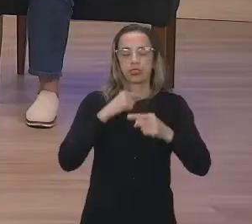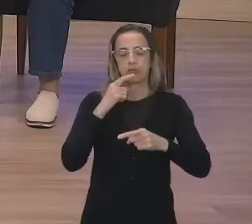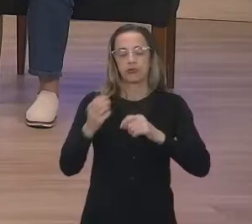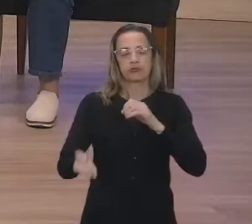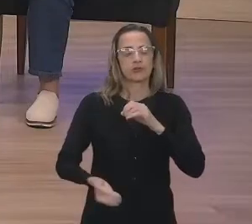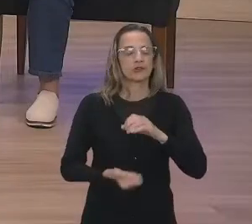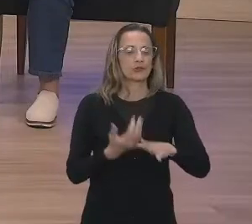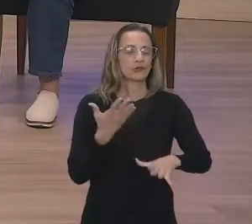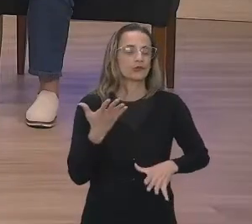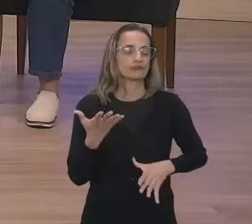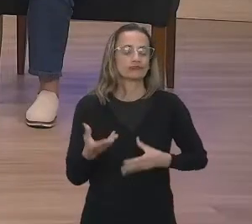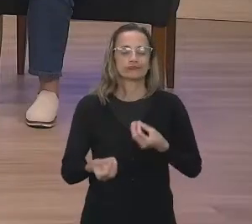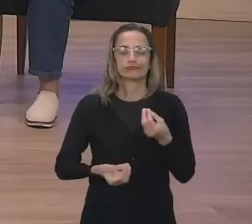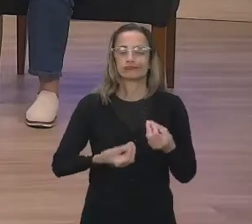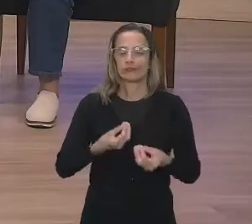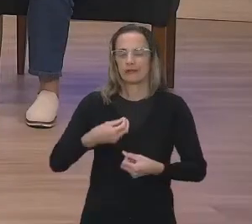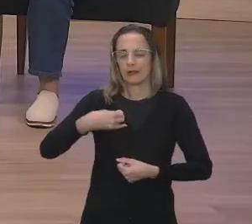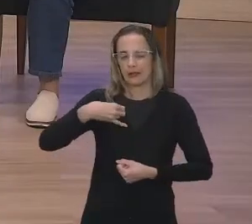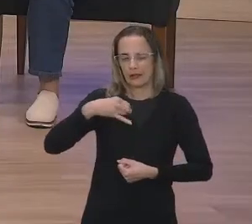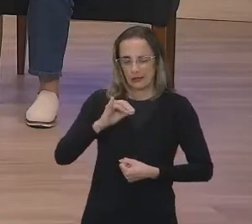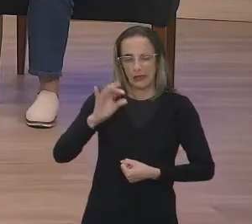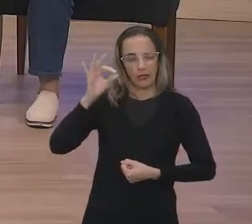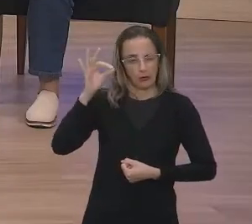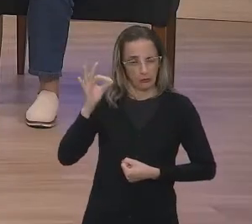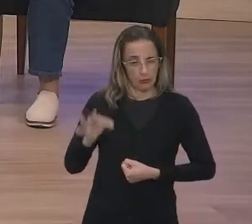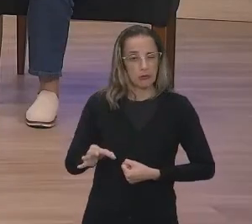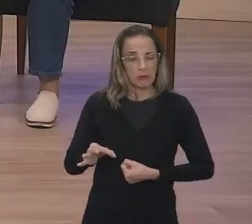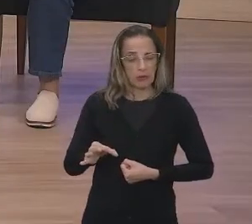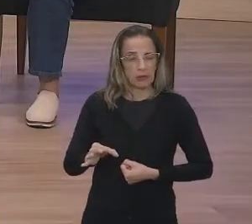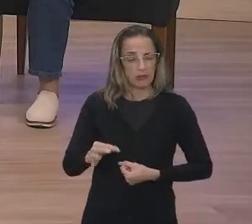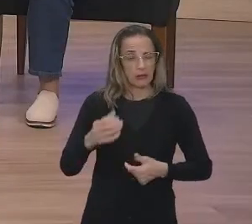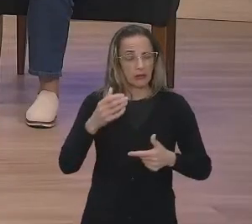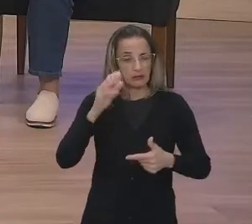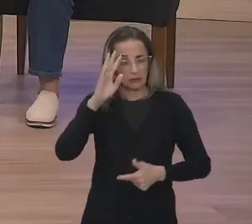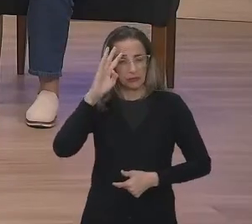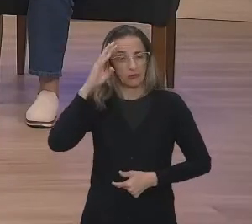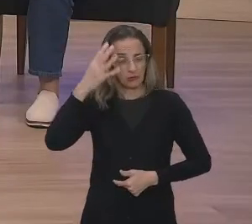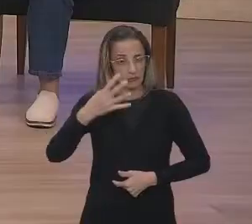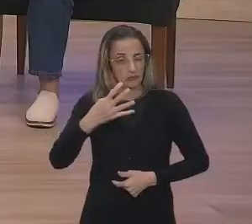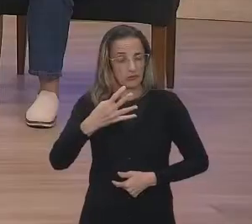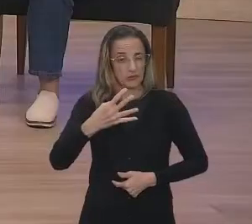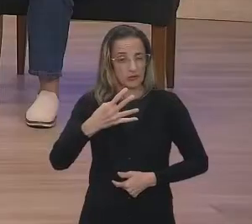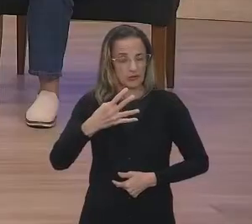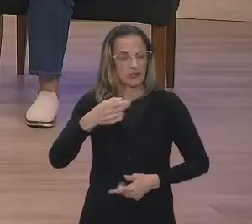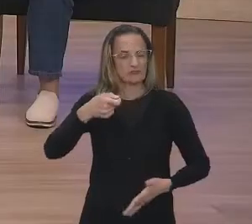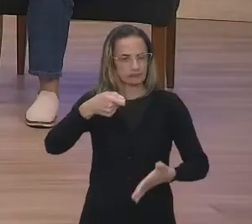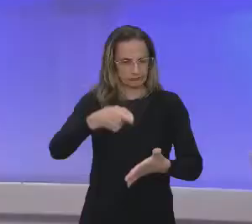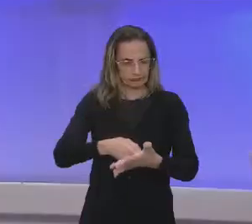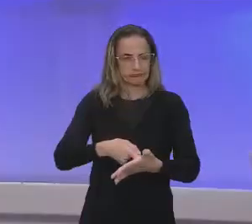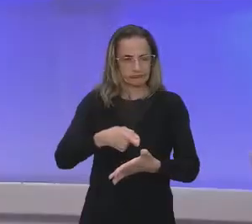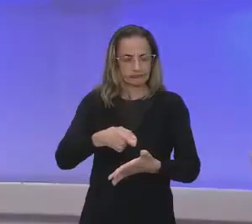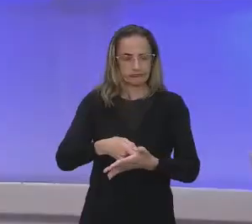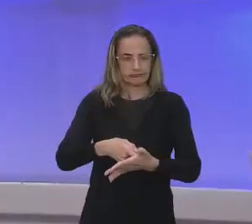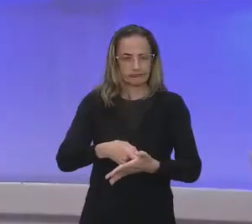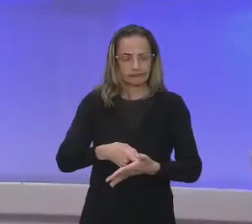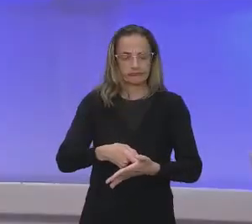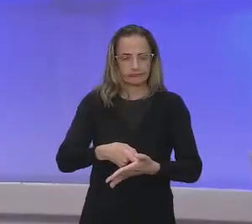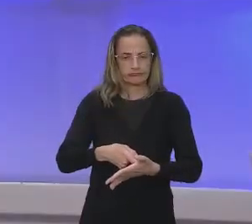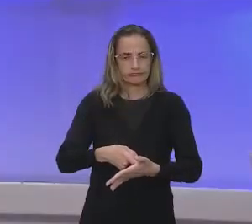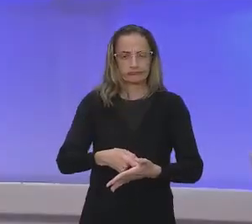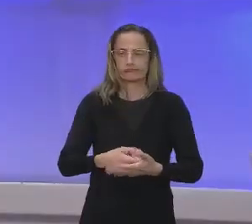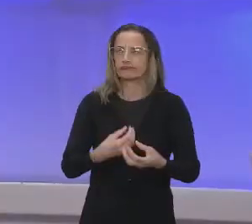surgem, né? Então, assim, será que realmente essas soluções, elas são eficazes? Elas